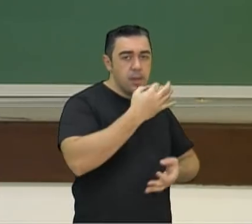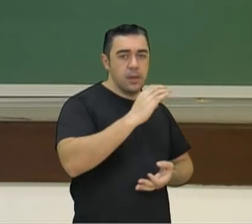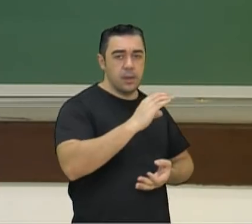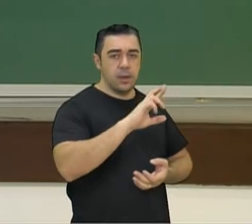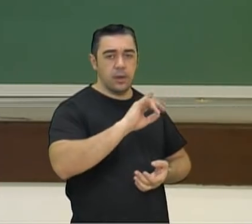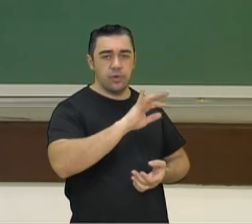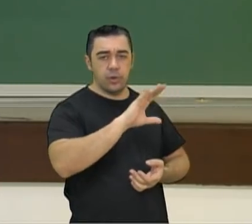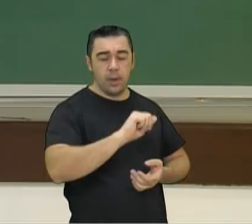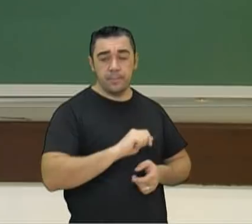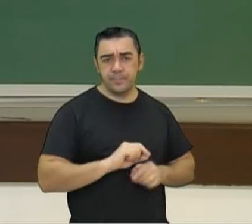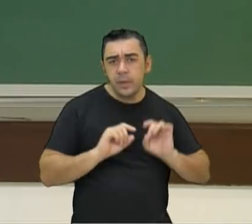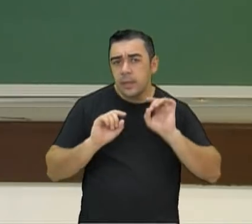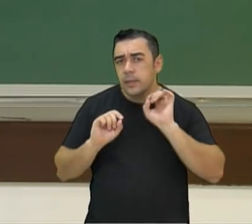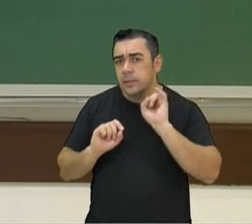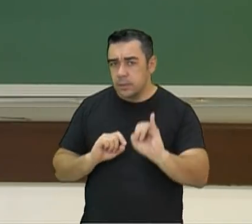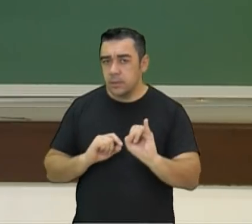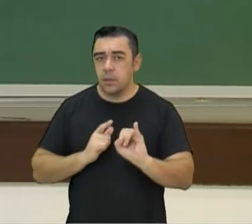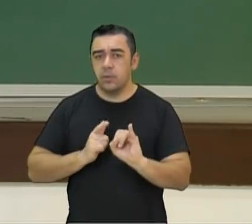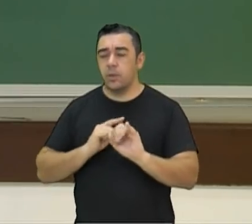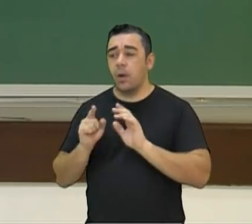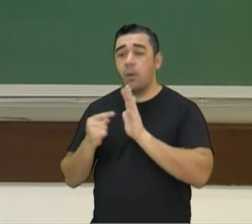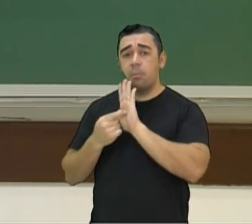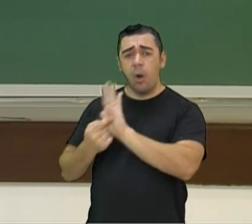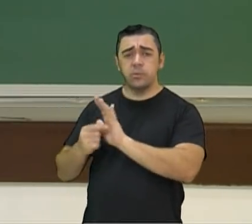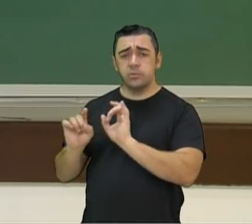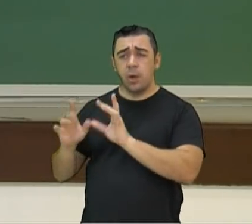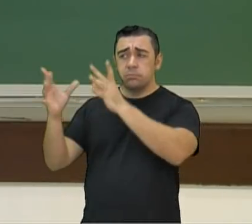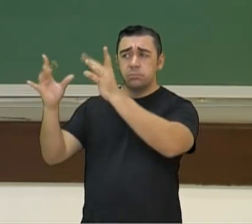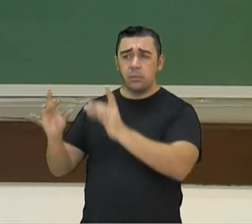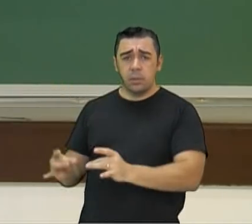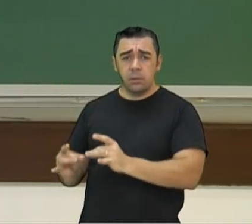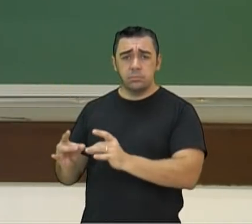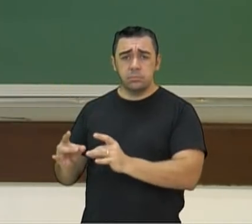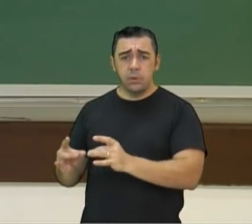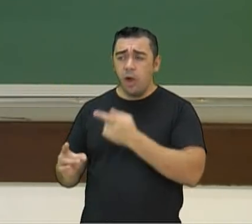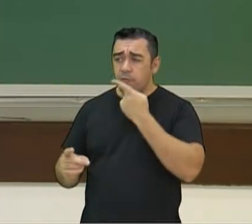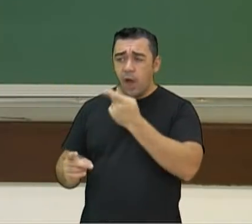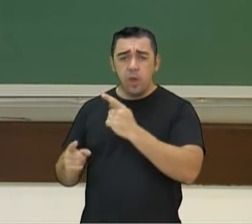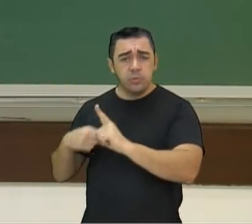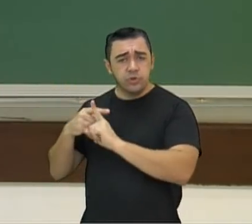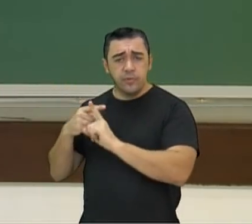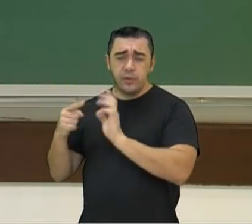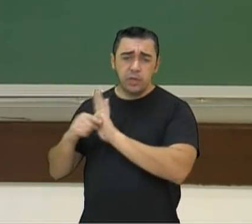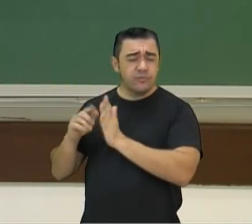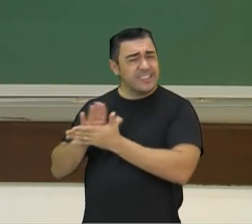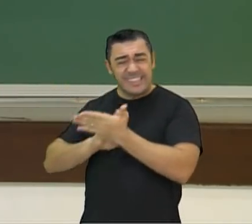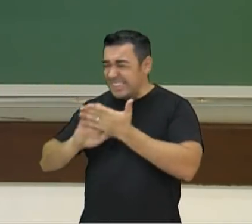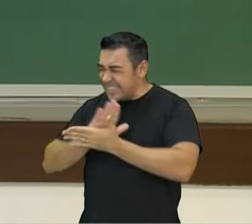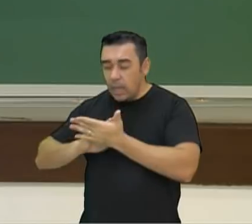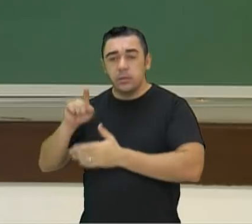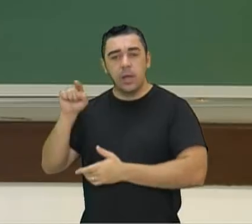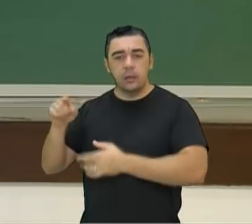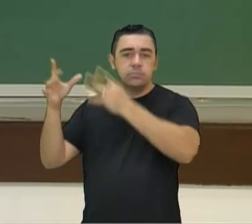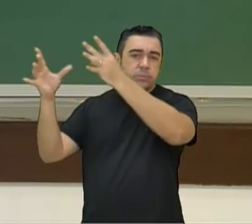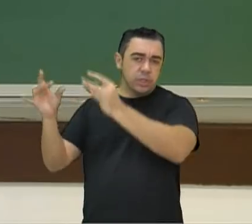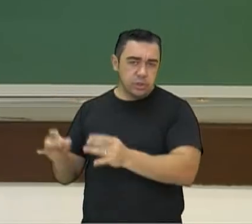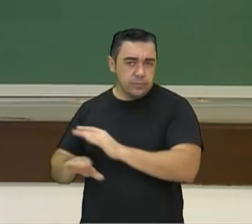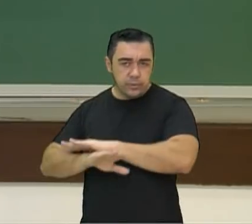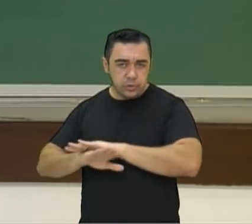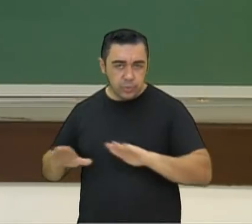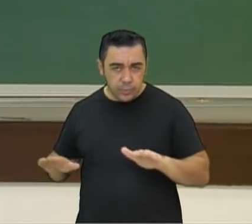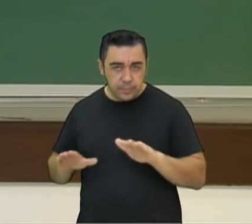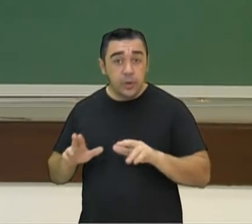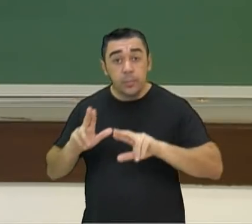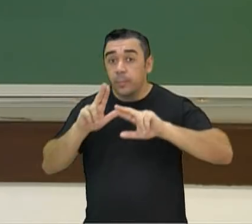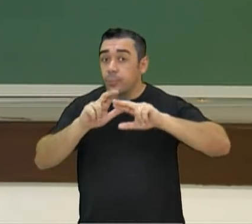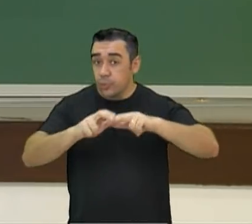ali uma breve exposição do que vai ser a obra, sem fazer nenhum julgamento de valor, então a gente tem que essa é uma resenha descritiva. Por